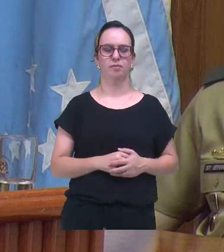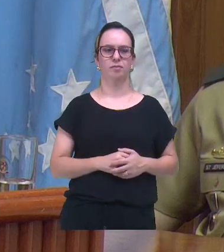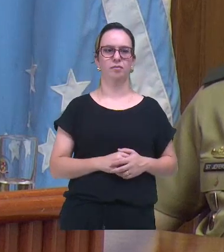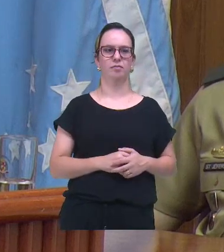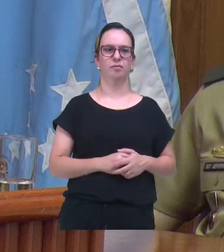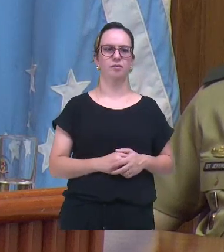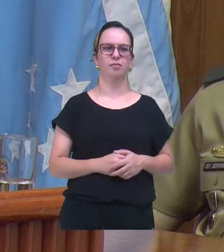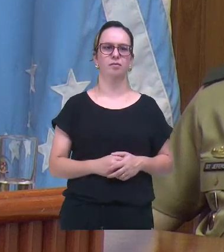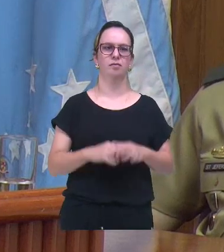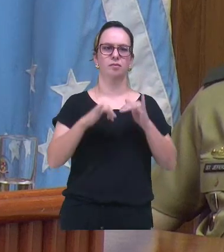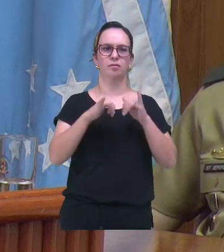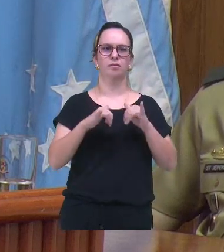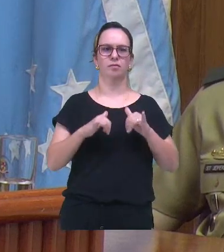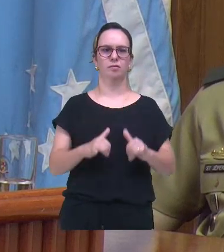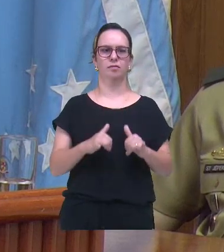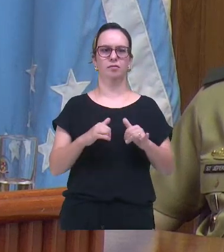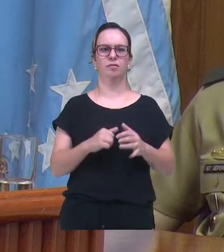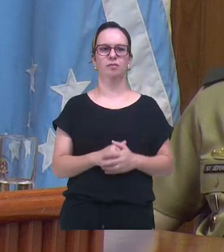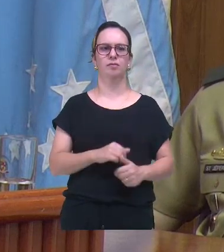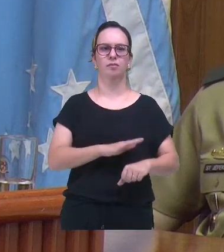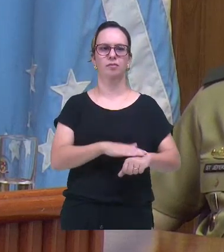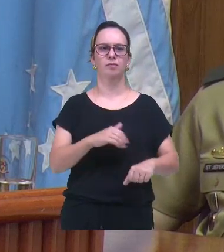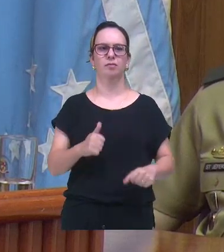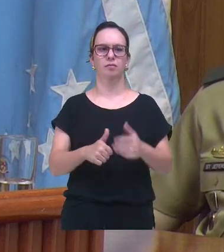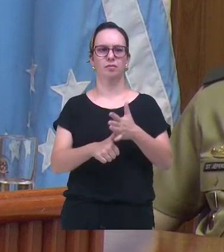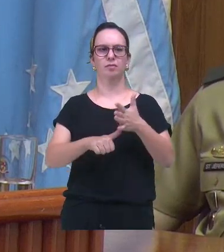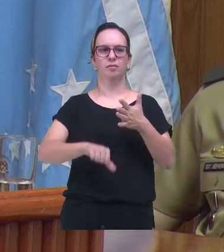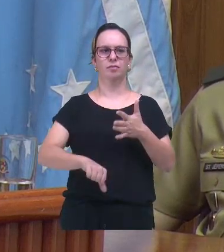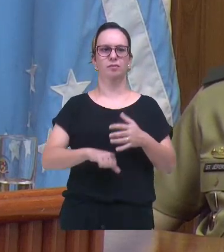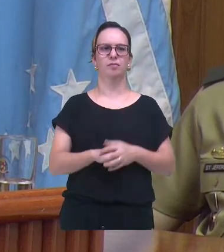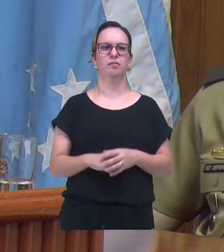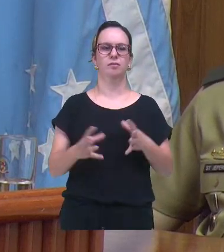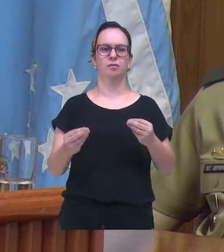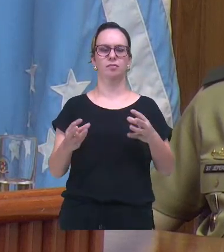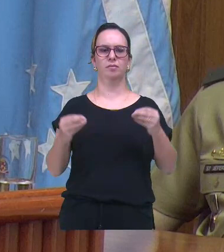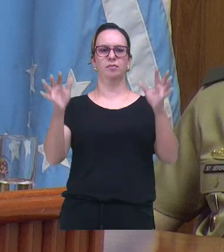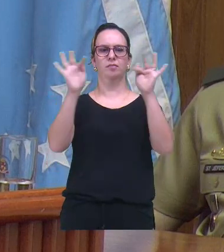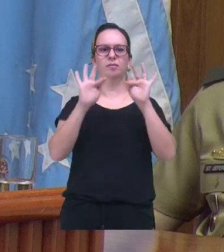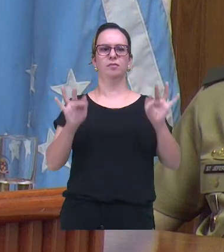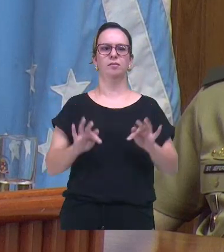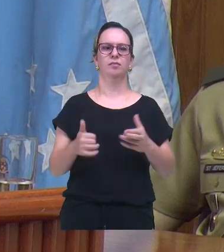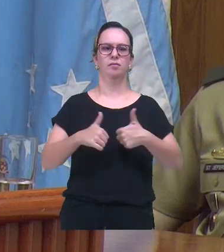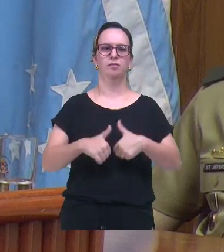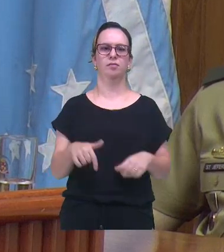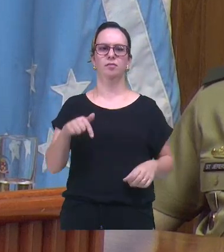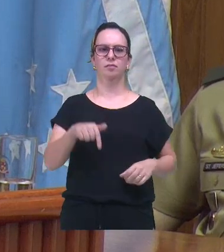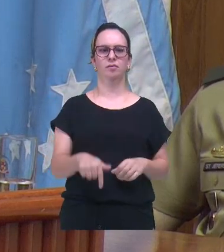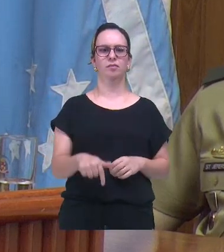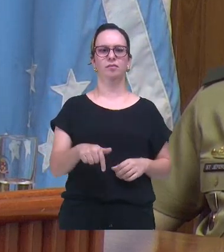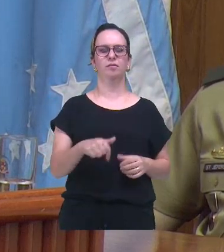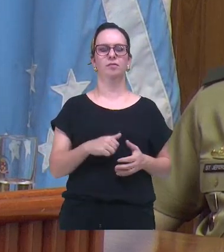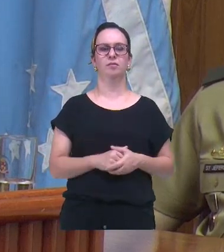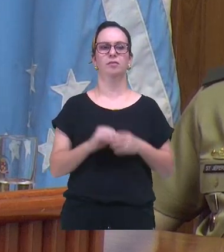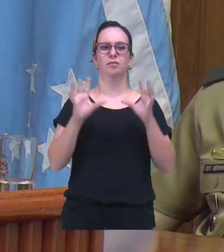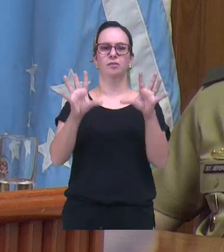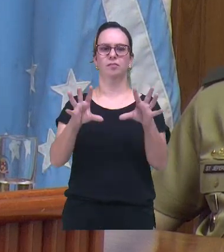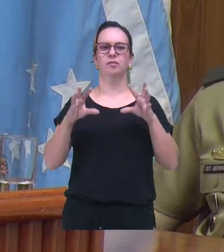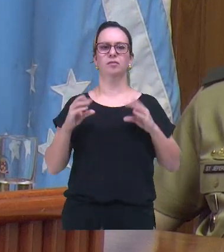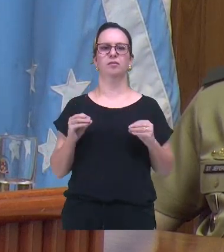Então eu fico, mais uma vez, muito feliz de estar aqui hoje. Uma noite,